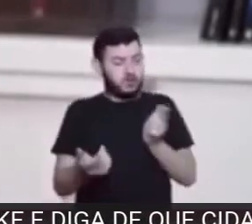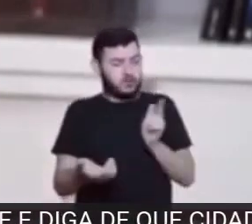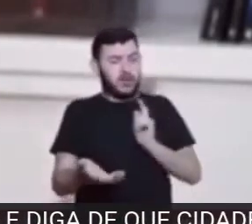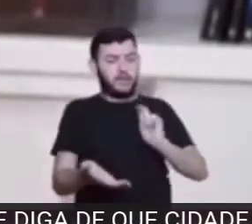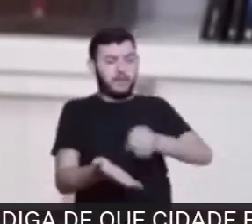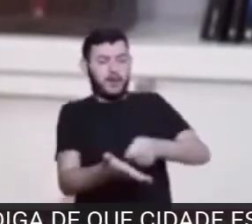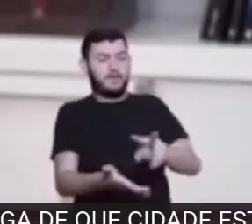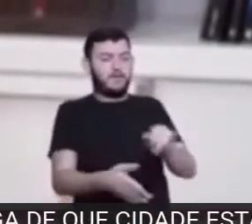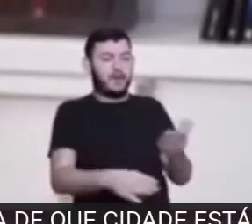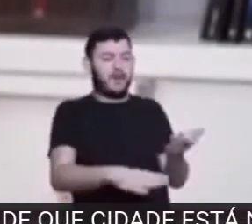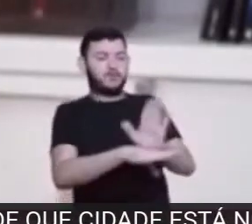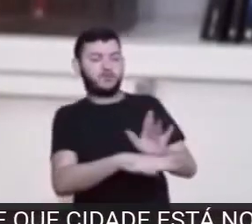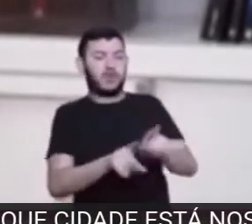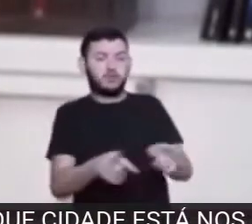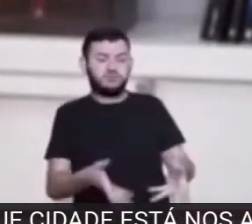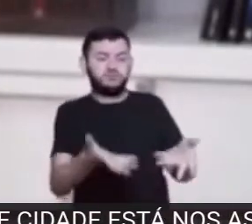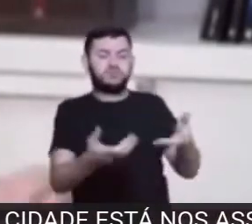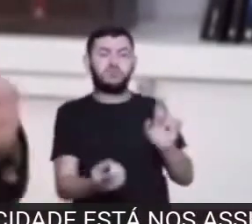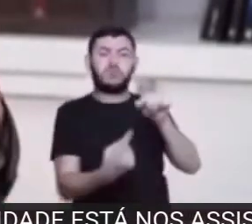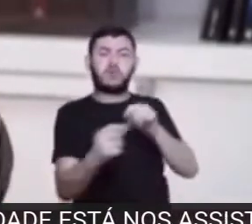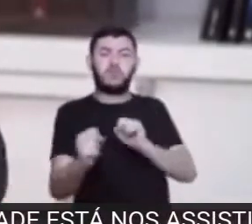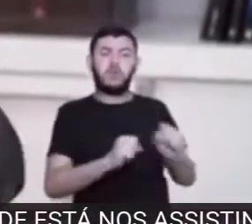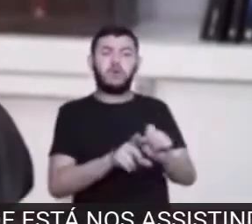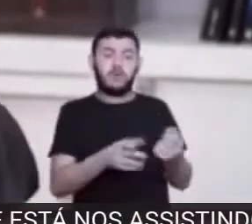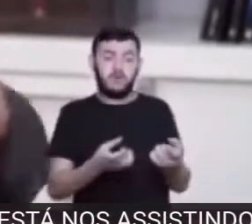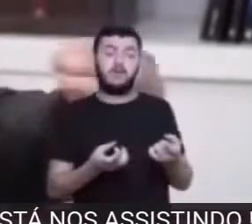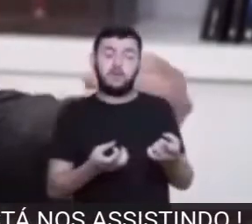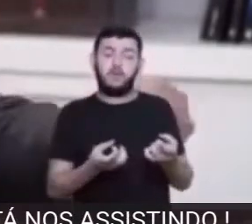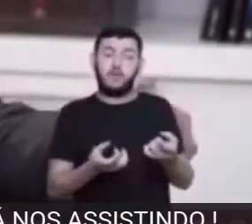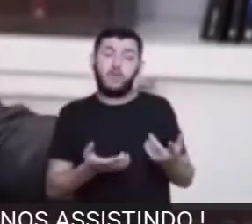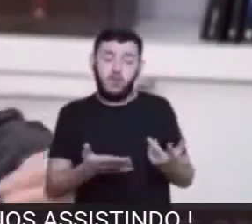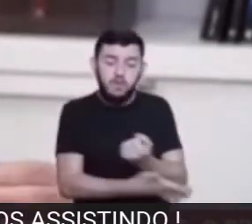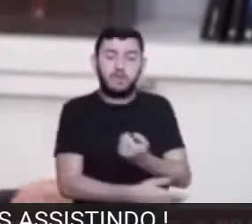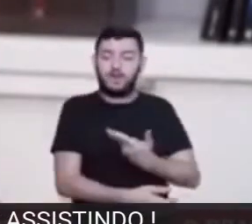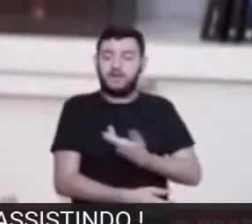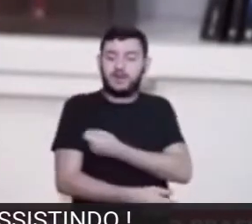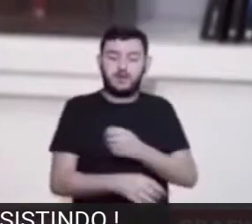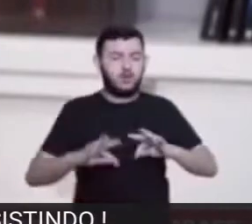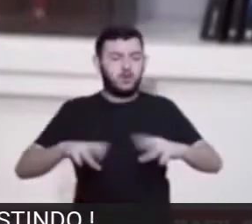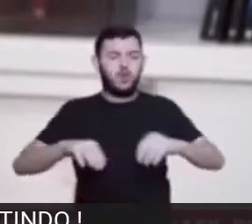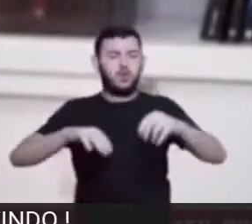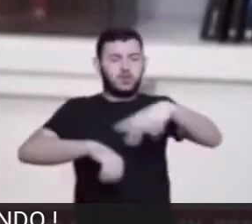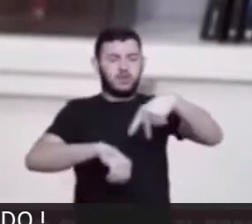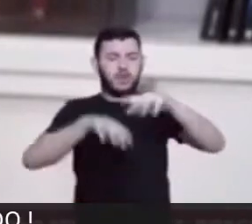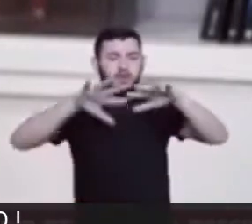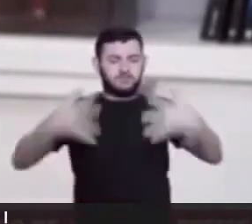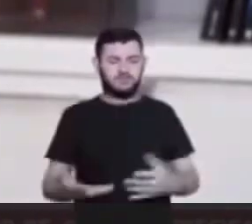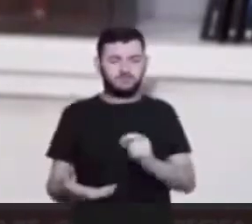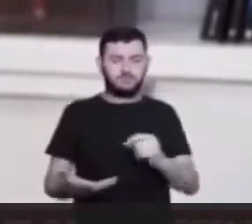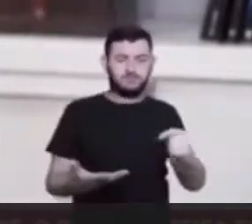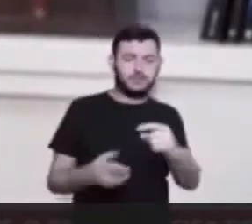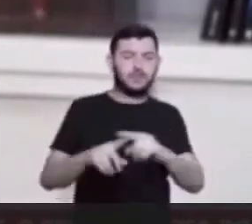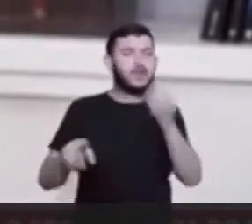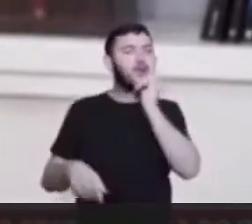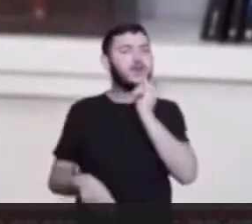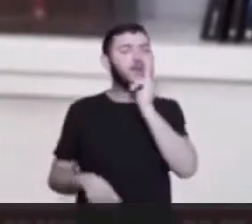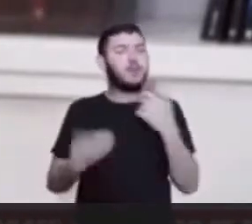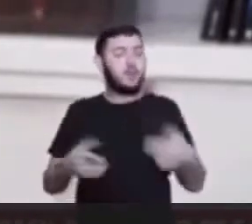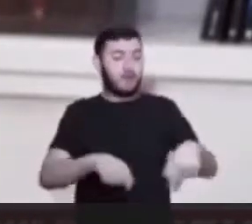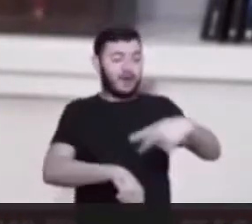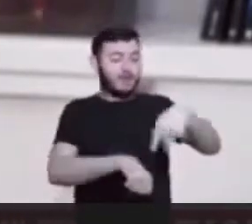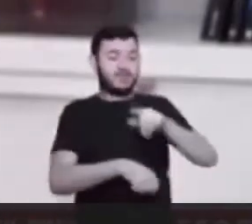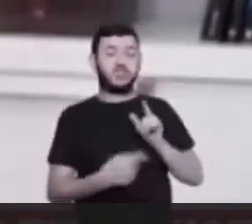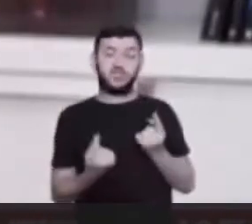percebe? Isso não acontece. Então, os estados que têm dinheiro estão comprando a vacina e os estados que não têm